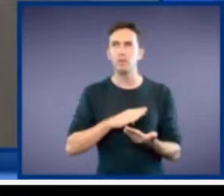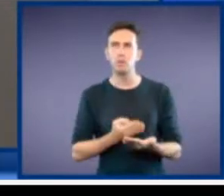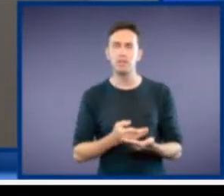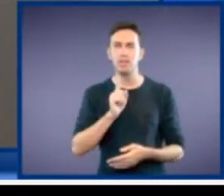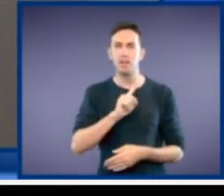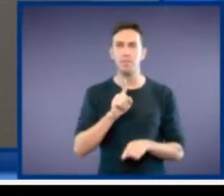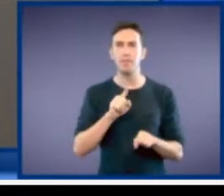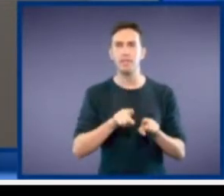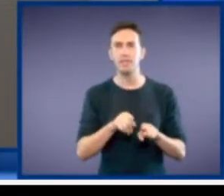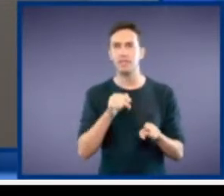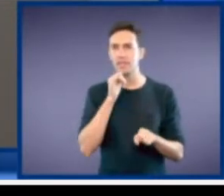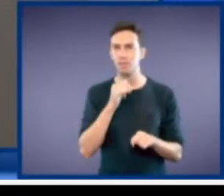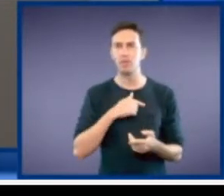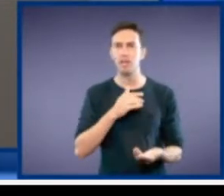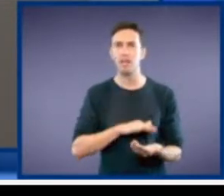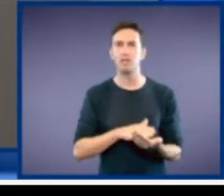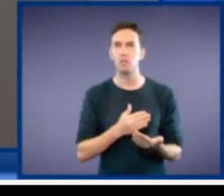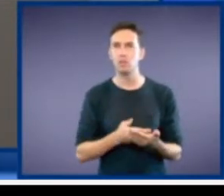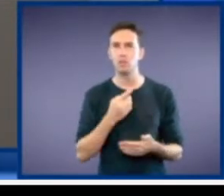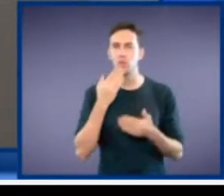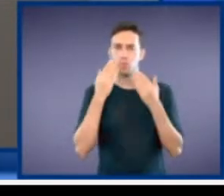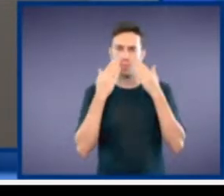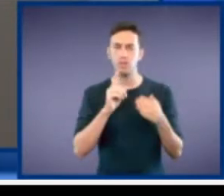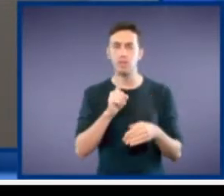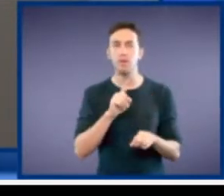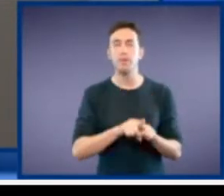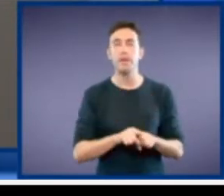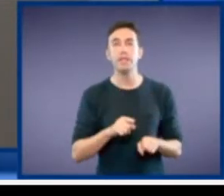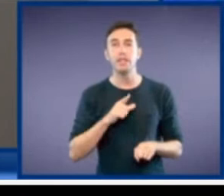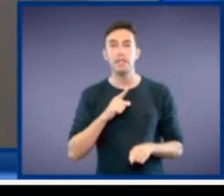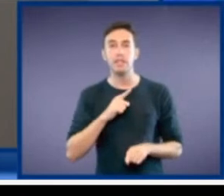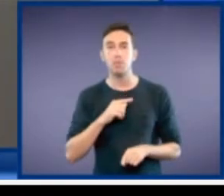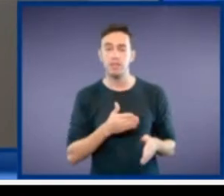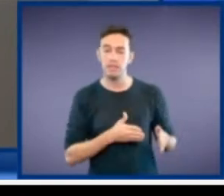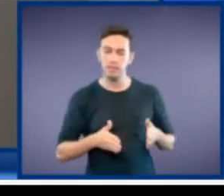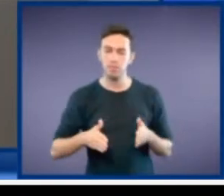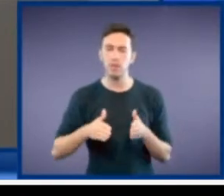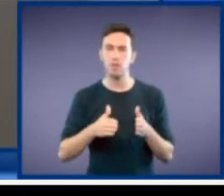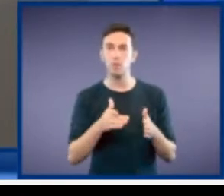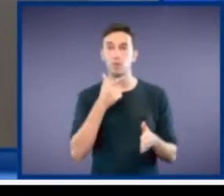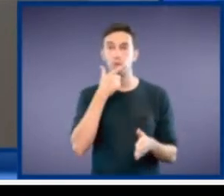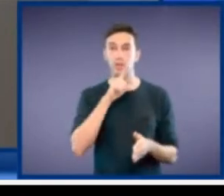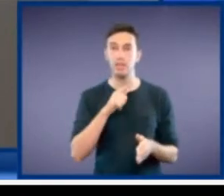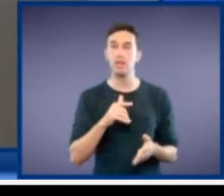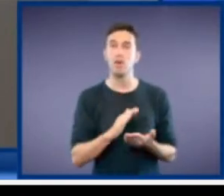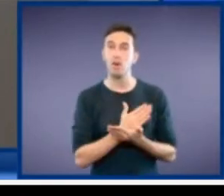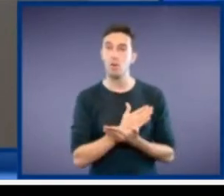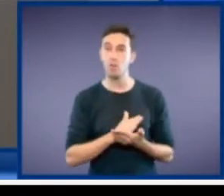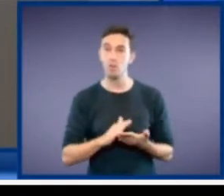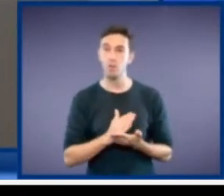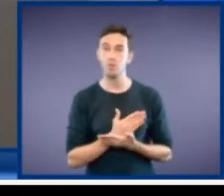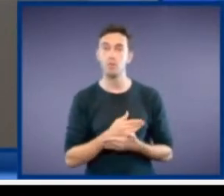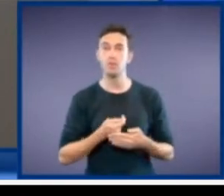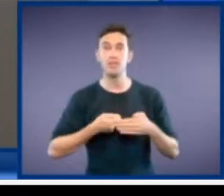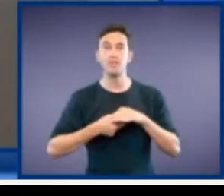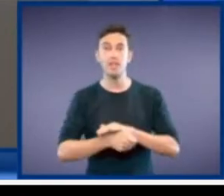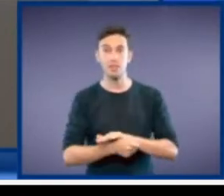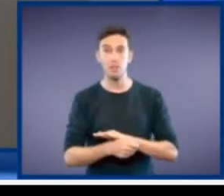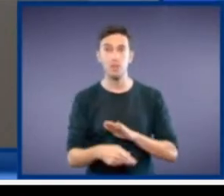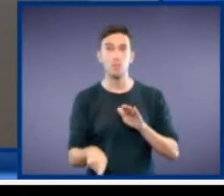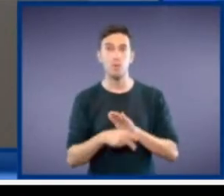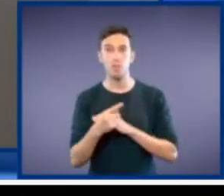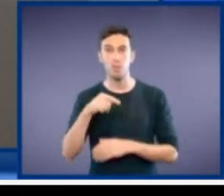pessoas mudando, mas essa caminhada ela gerou aí um conjunto de investimentos para o Brasil,